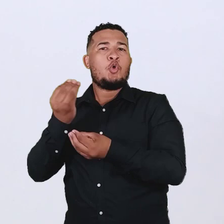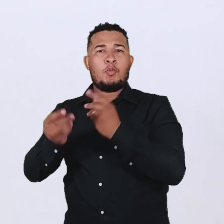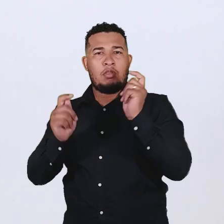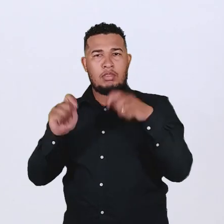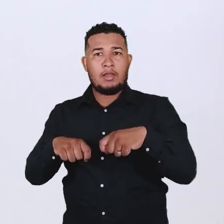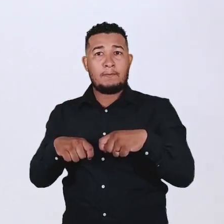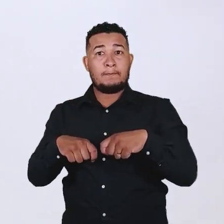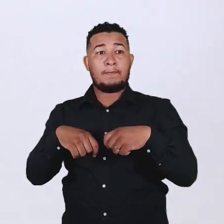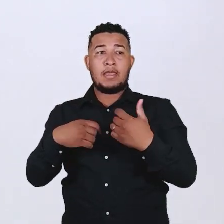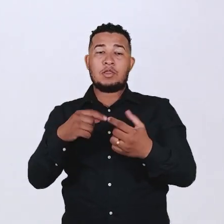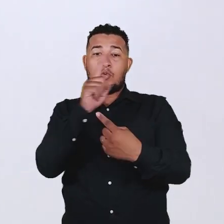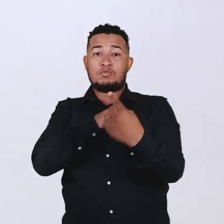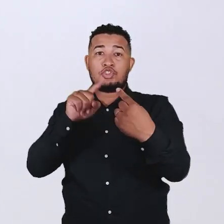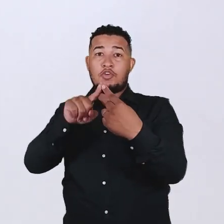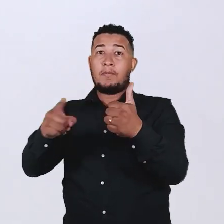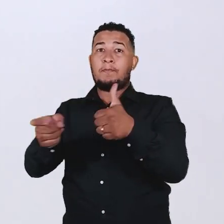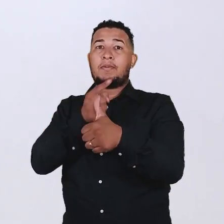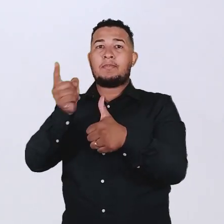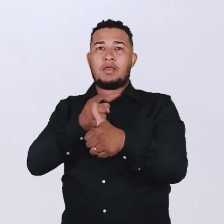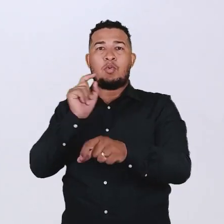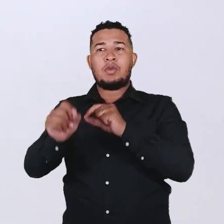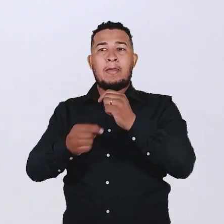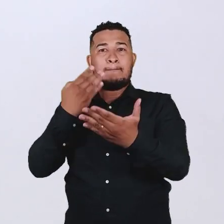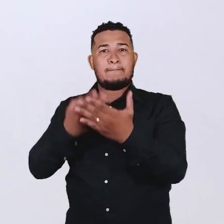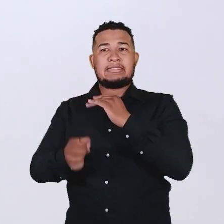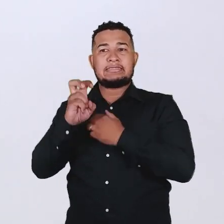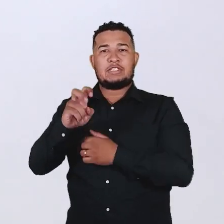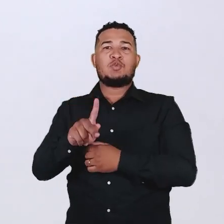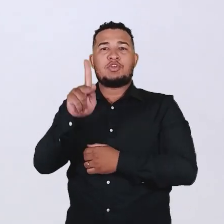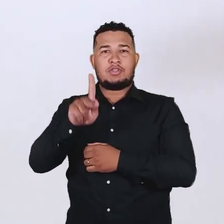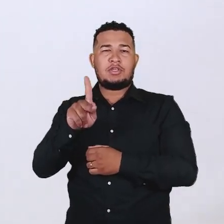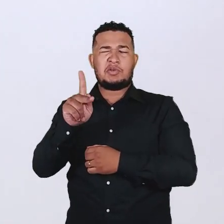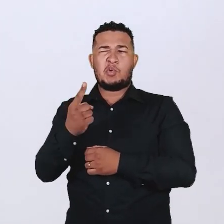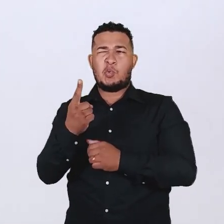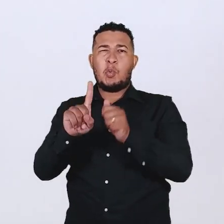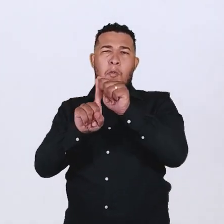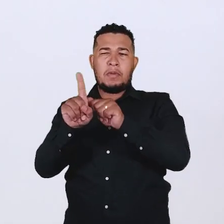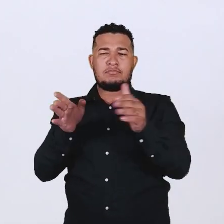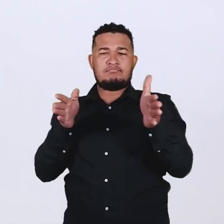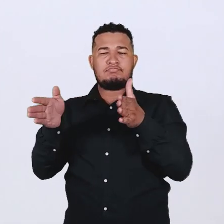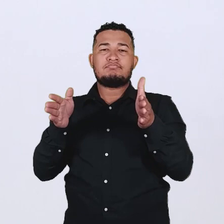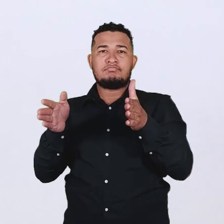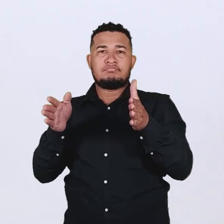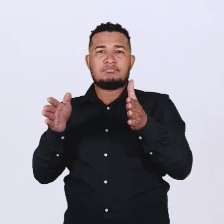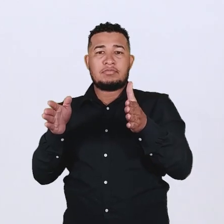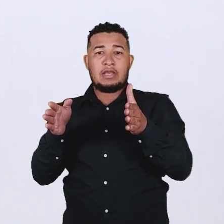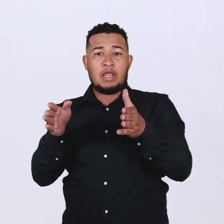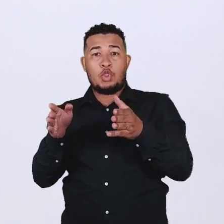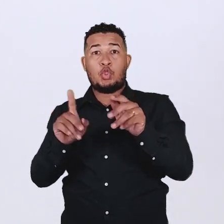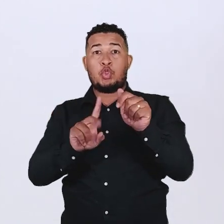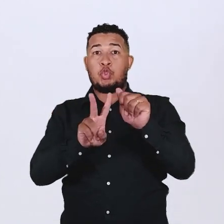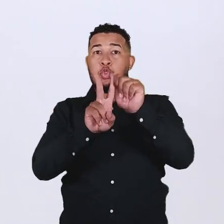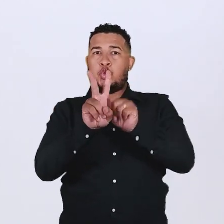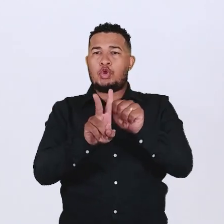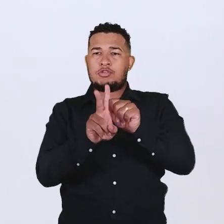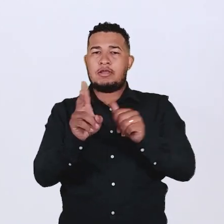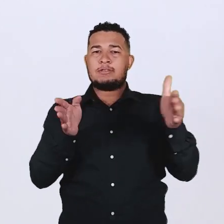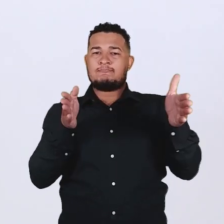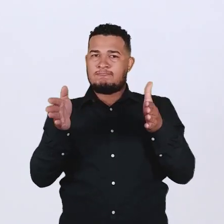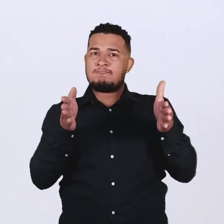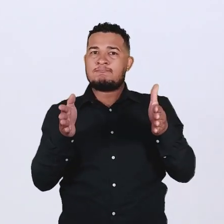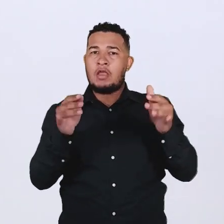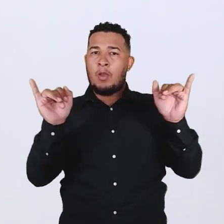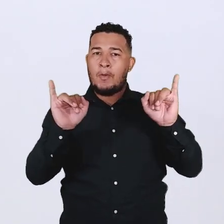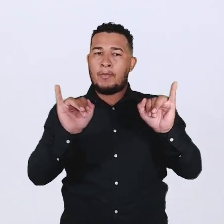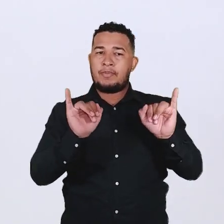precisa perder. Então você faz uma primeira meta aqui para você perder 5 quilos no período de 1 mês, de 2 meses. Você